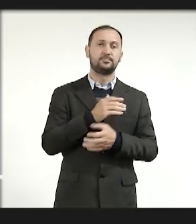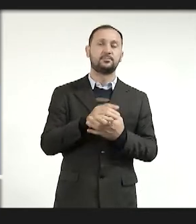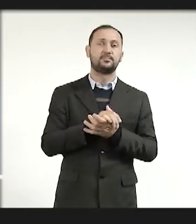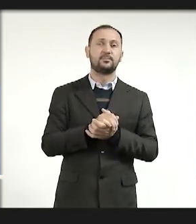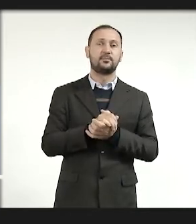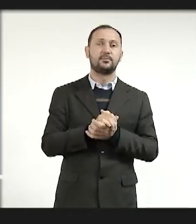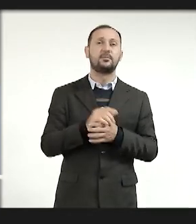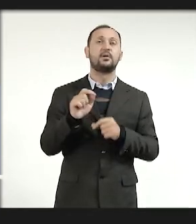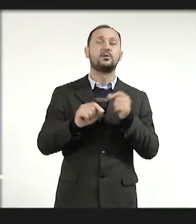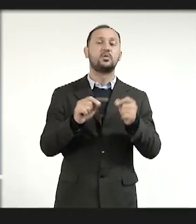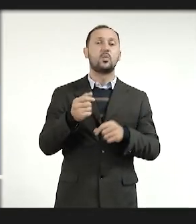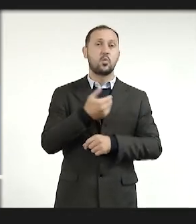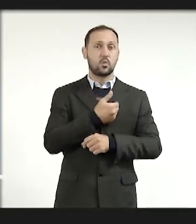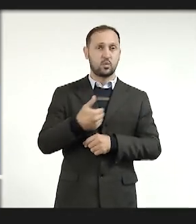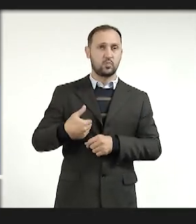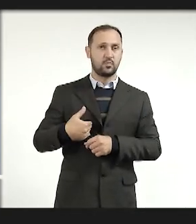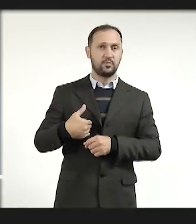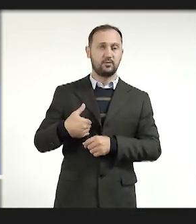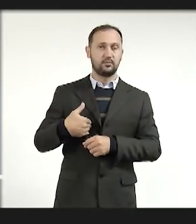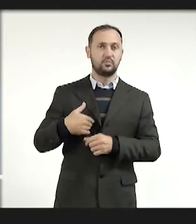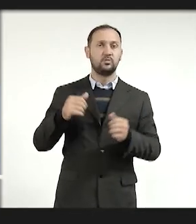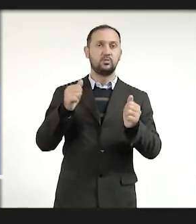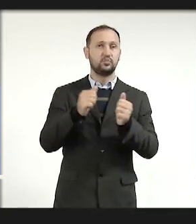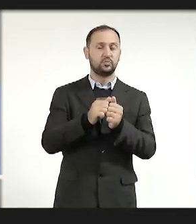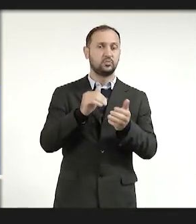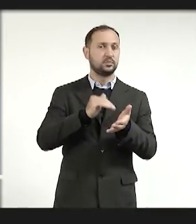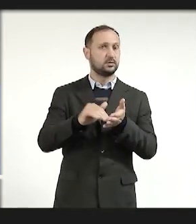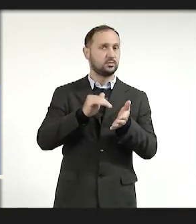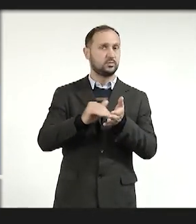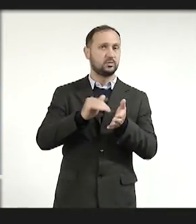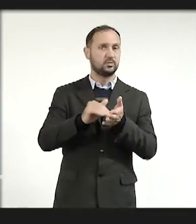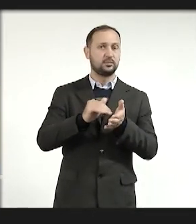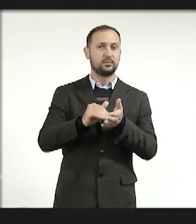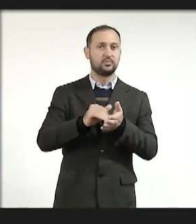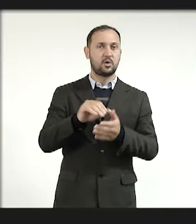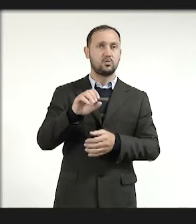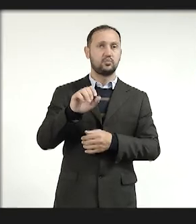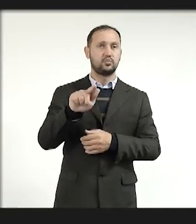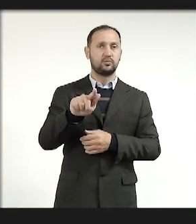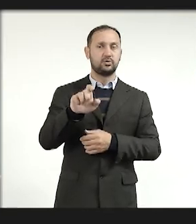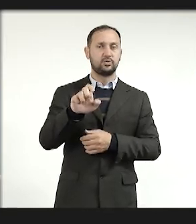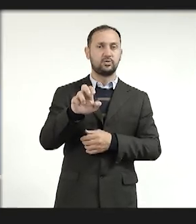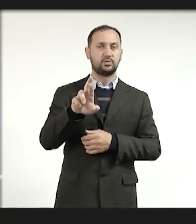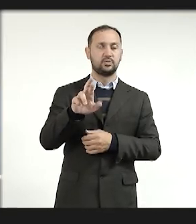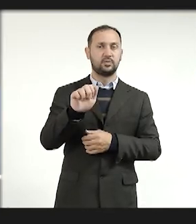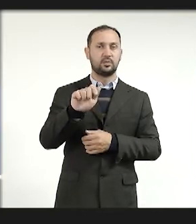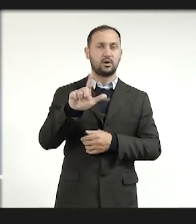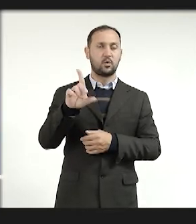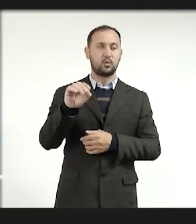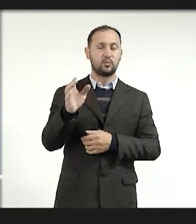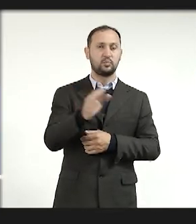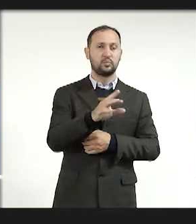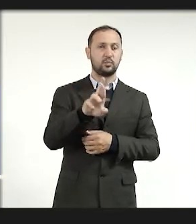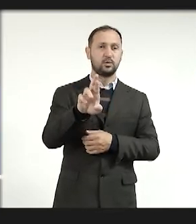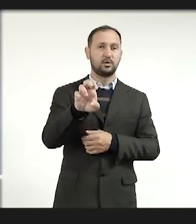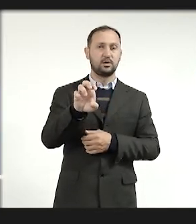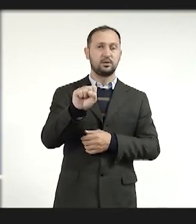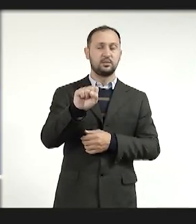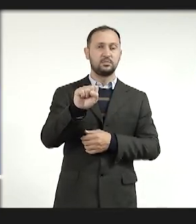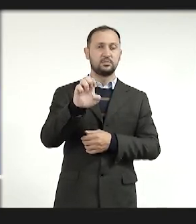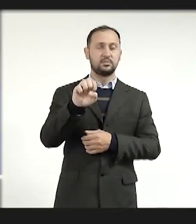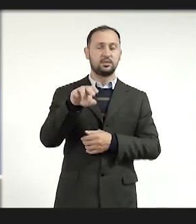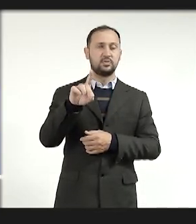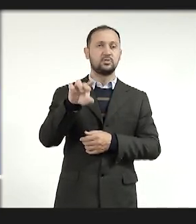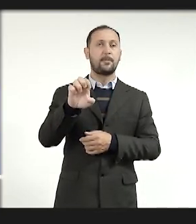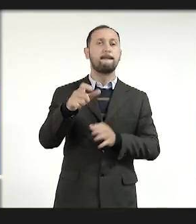colegas, para que o governo do estado, através do seu secretário Geraldo Rezende, apresente para